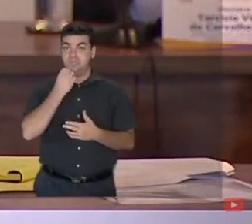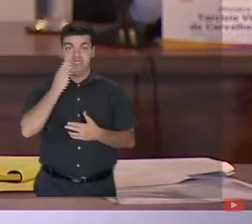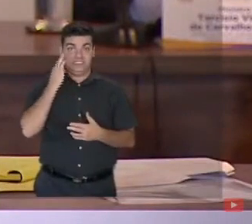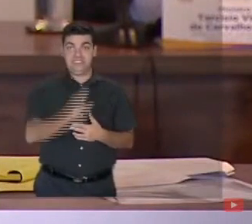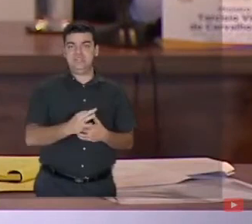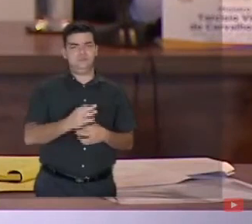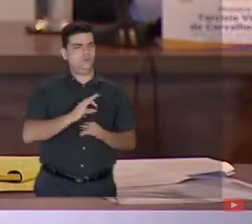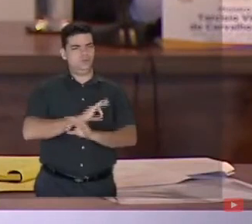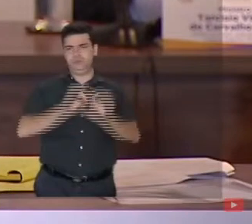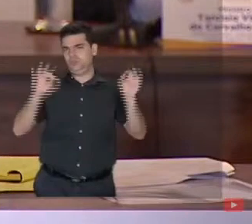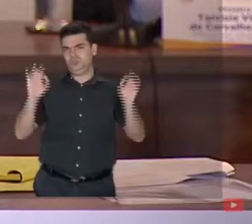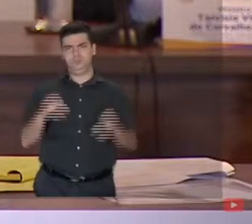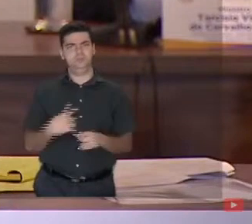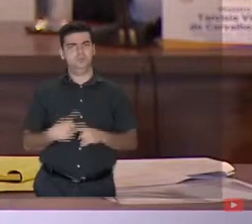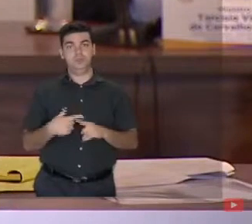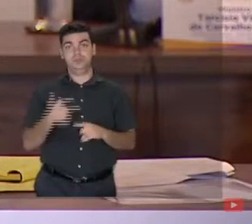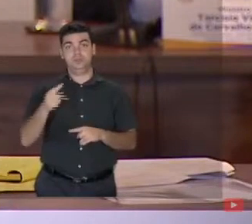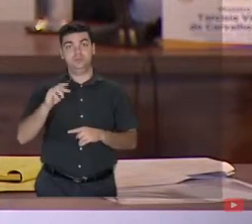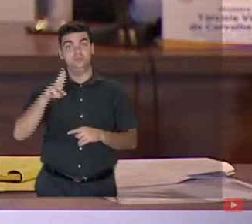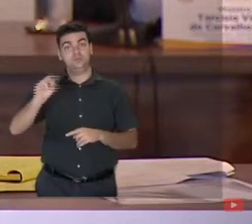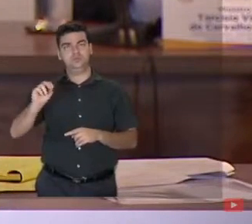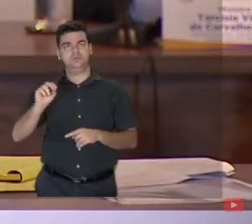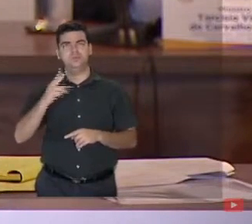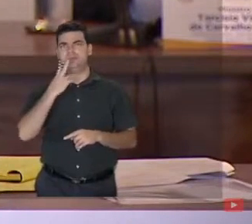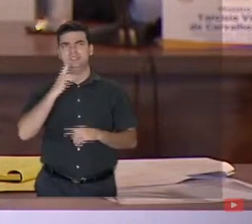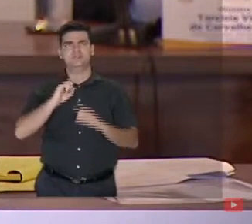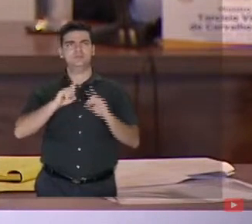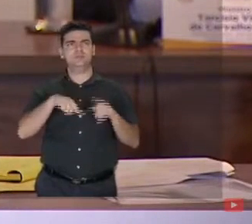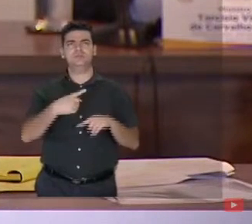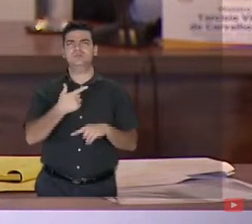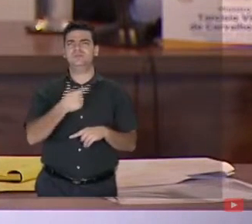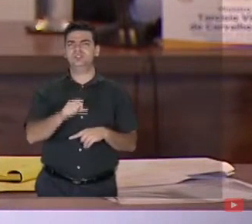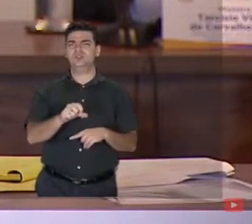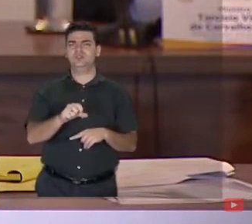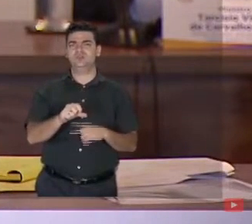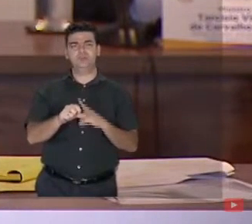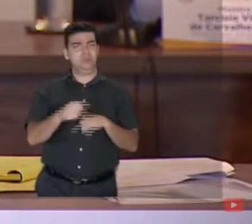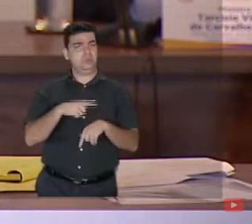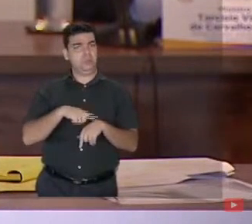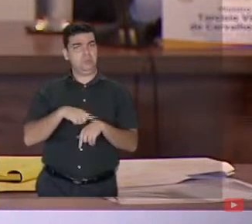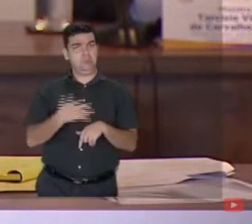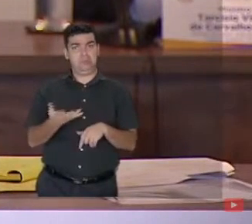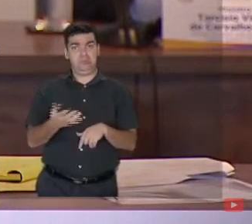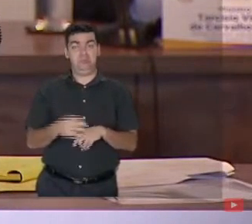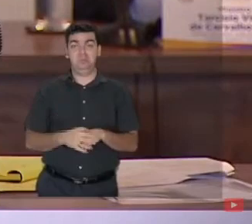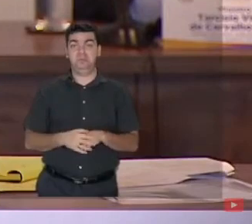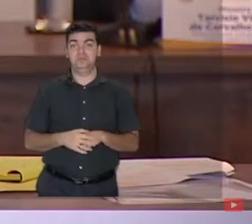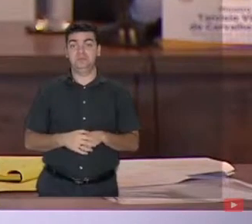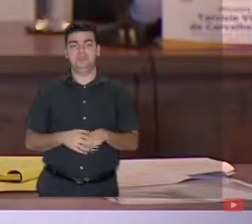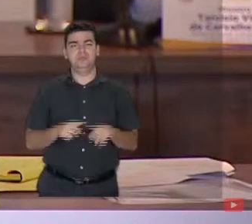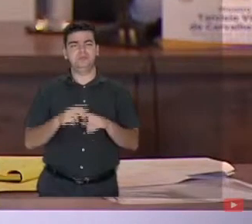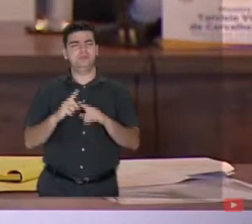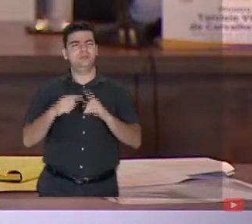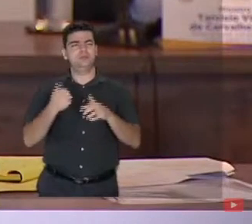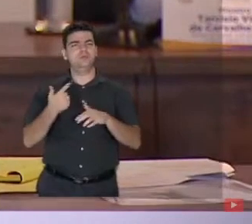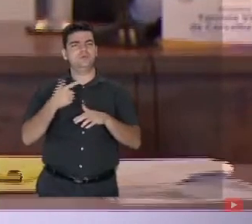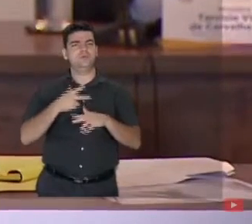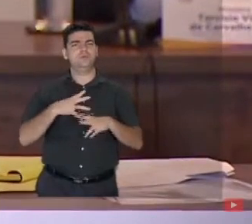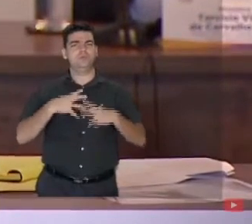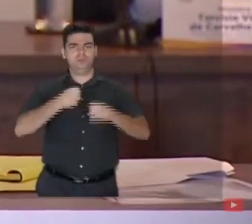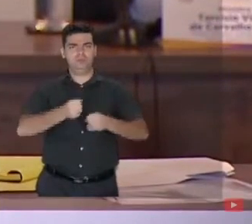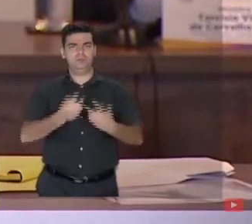até porque o segundo turno é só no dia 29, portanto a gente tem tempo. E a posse é só em 1º de